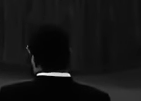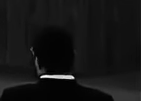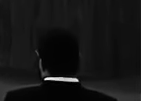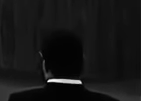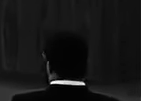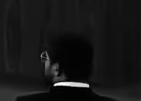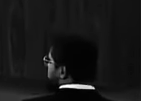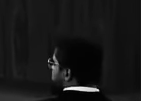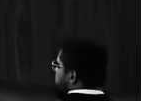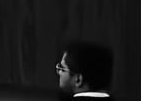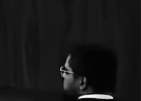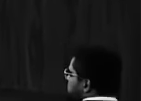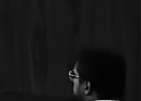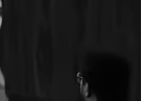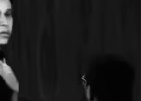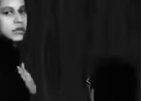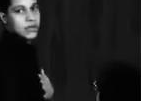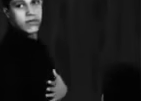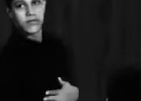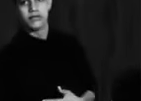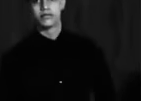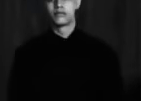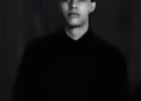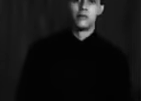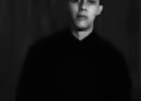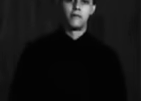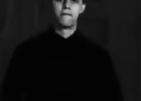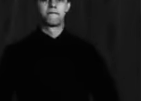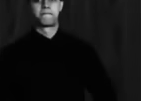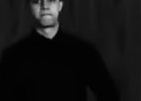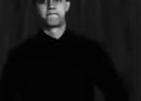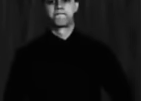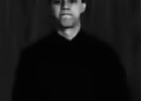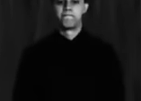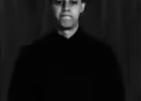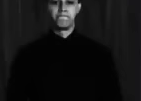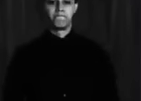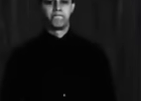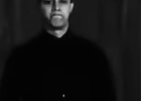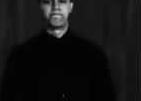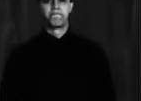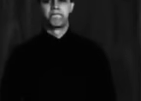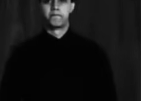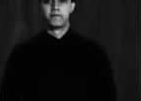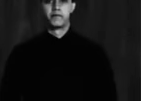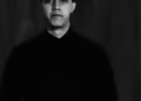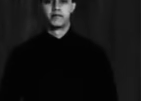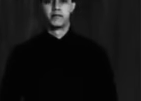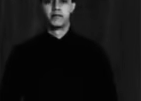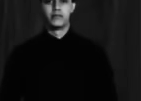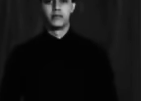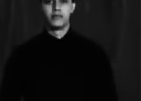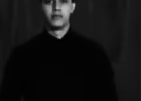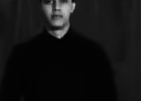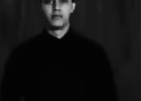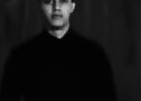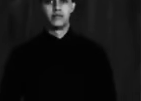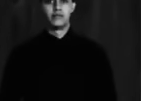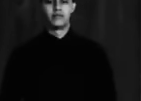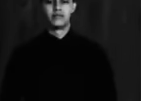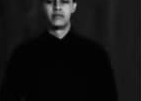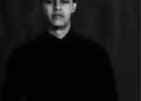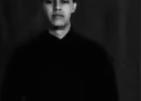Tá aqui, Suprema Corte de Esquerda do Brasil prende conservador bababá. Tá à frente da notícia, que deveria até, interessante, vou até pedir